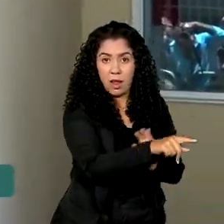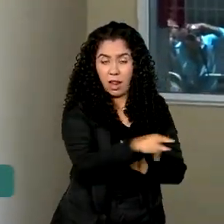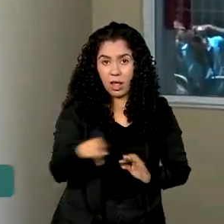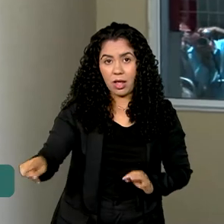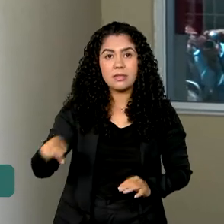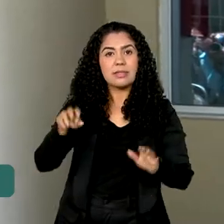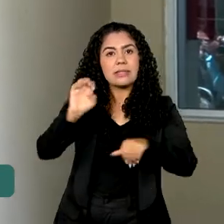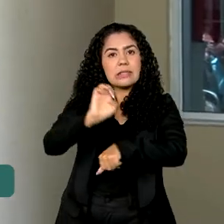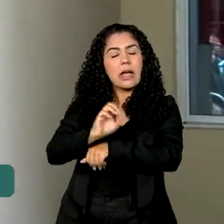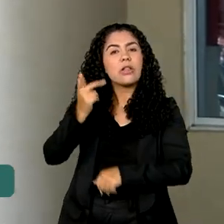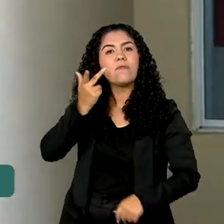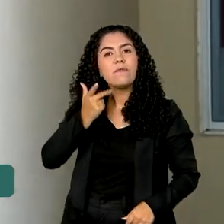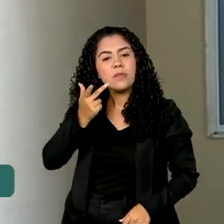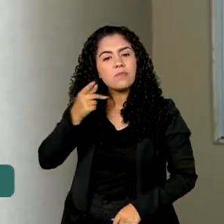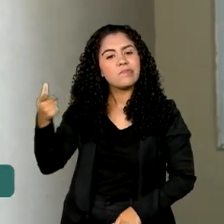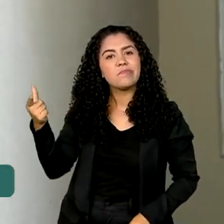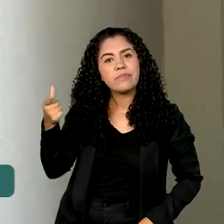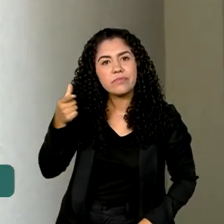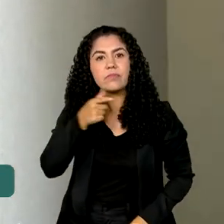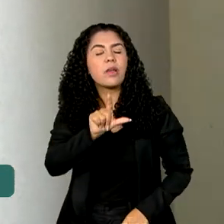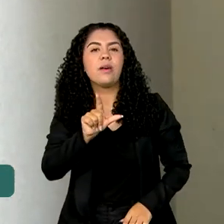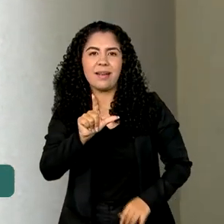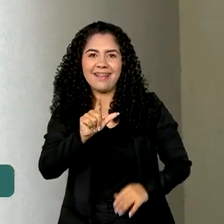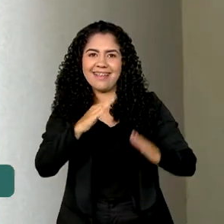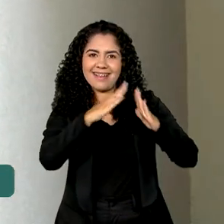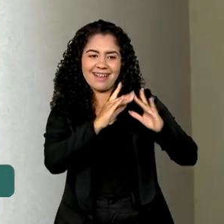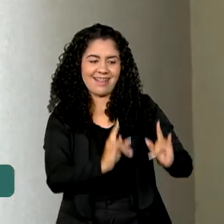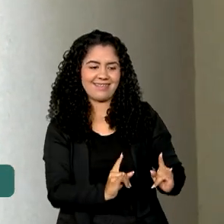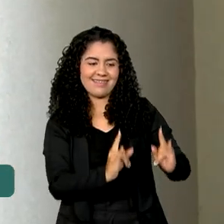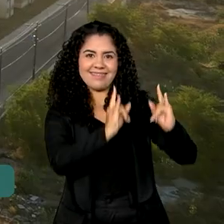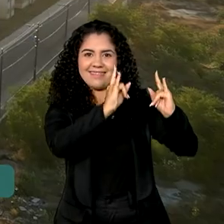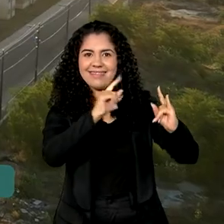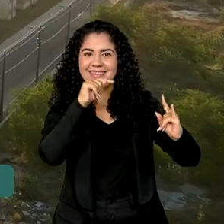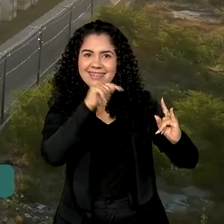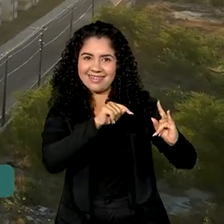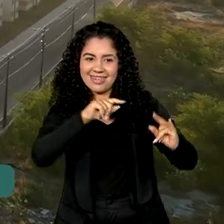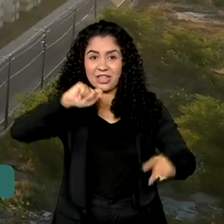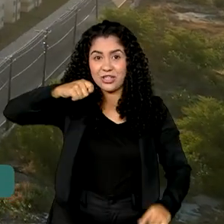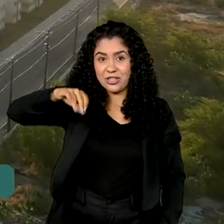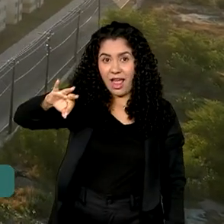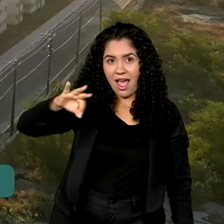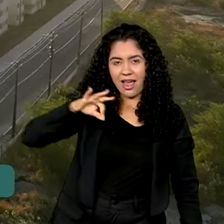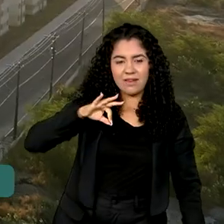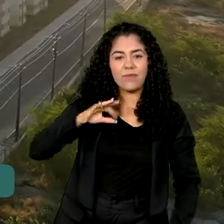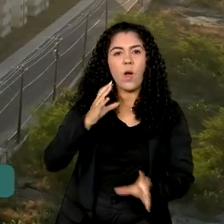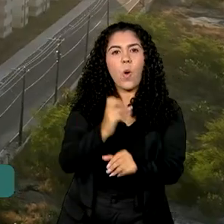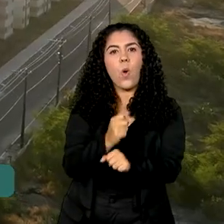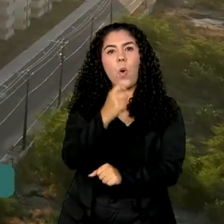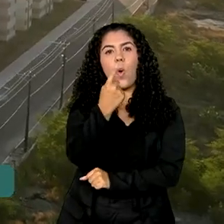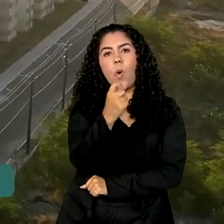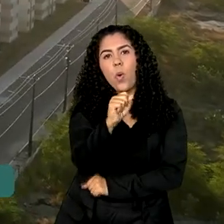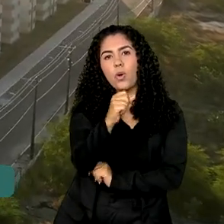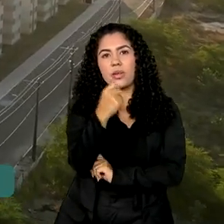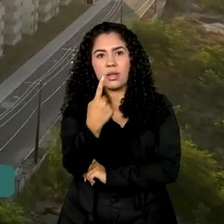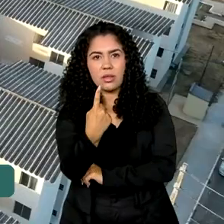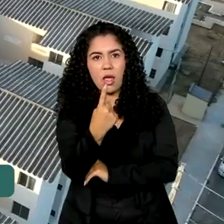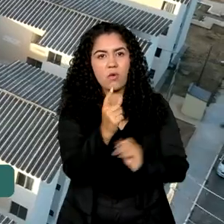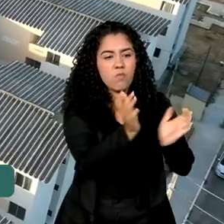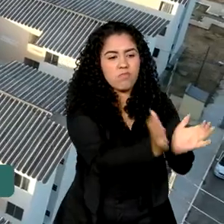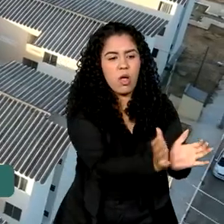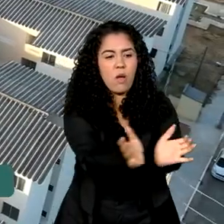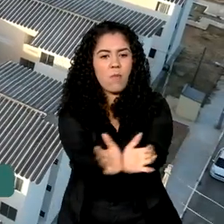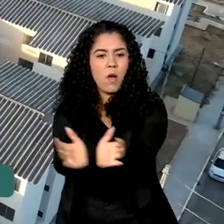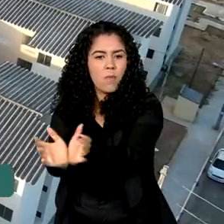do apartamento no módulo 4 do conjunto habitacional Cidade Jardim. São 81 blocos de 4 andares cada,